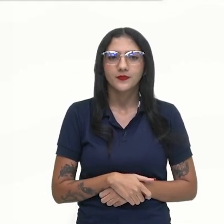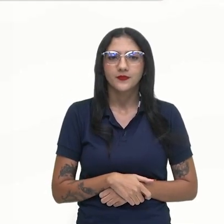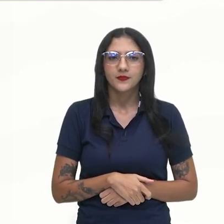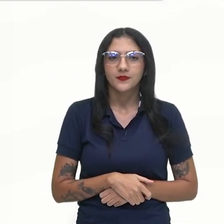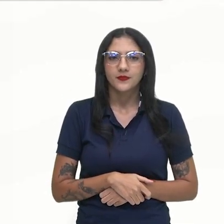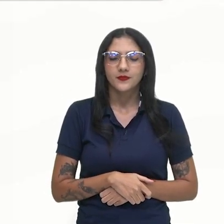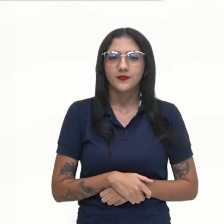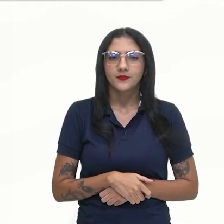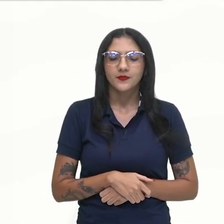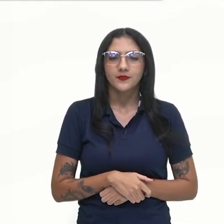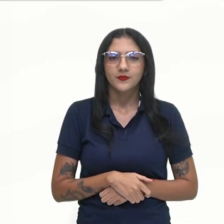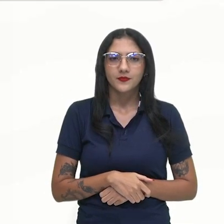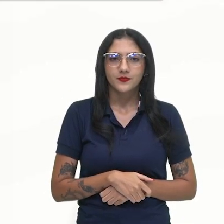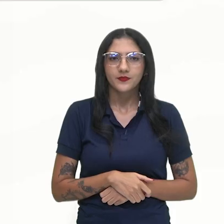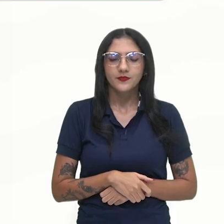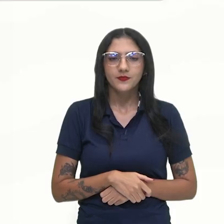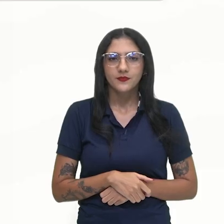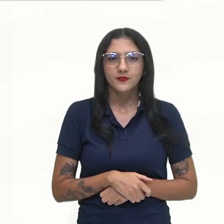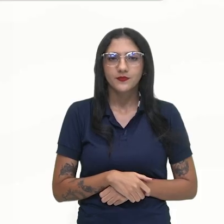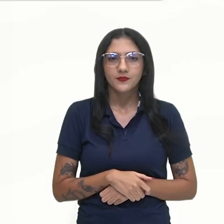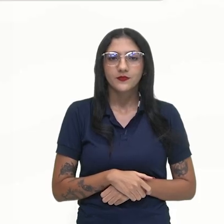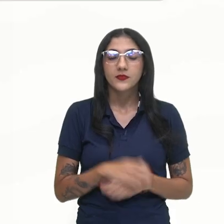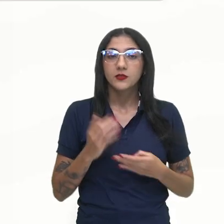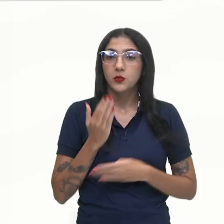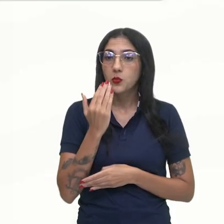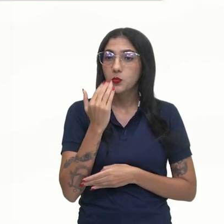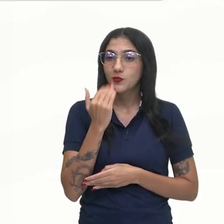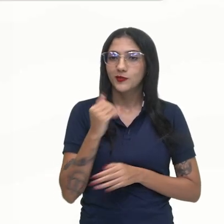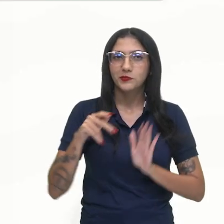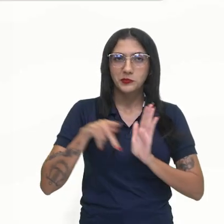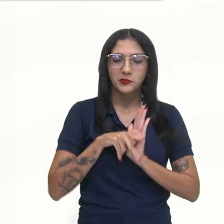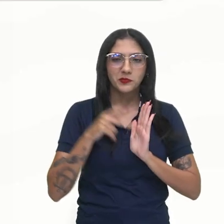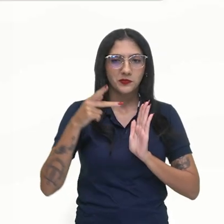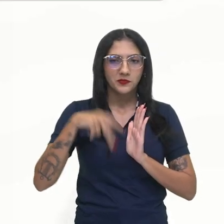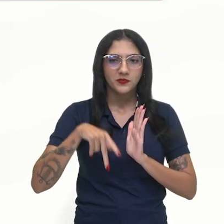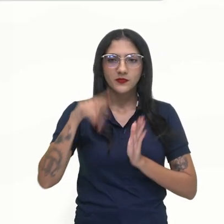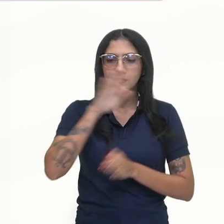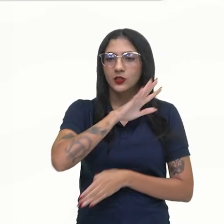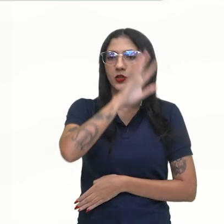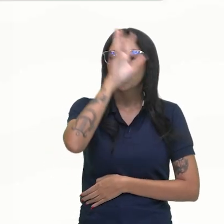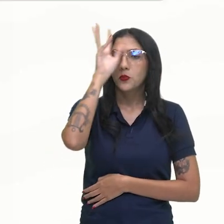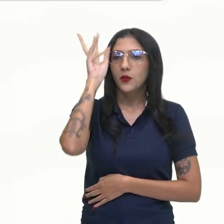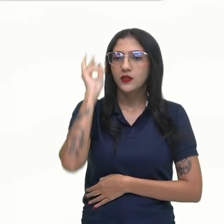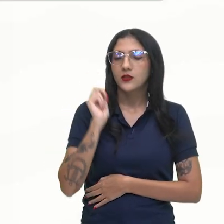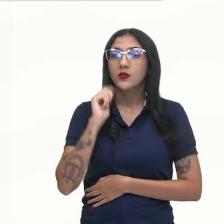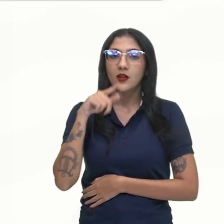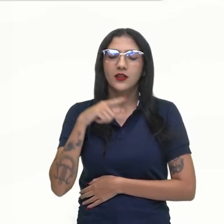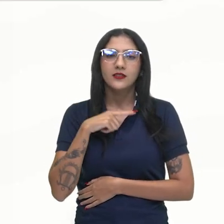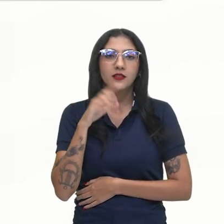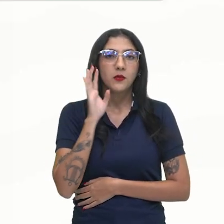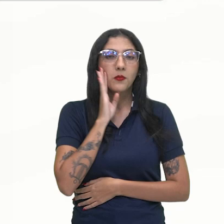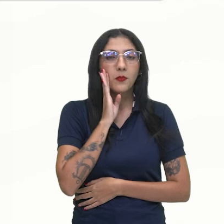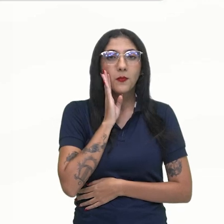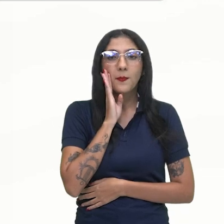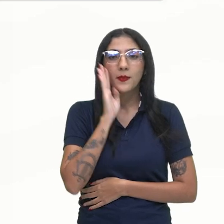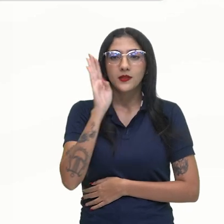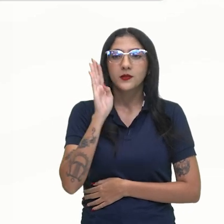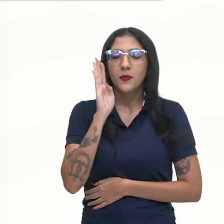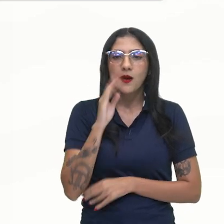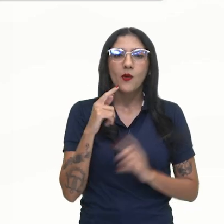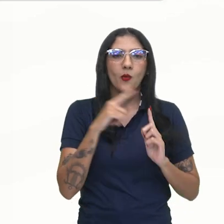delicacies. Então, na culinária amazonense, é um dos principais